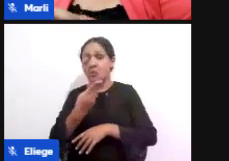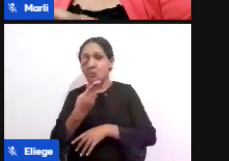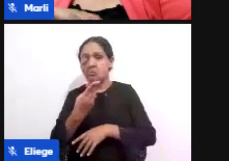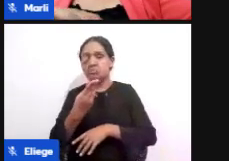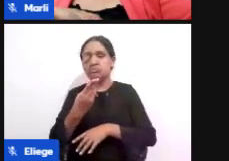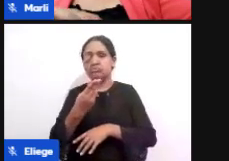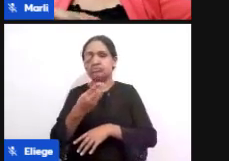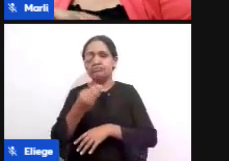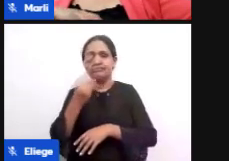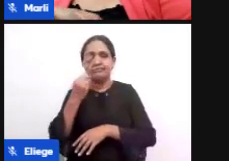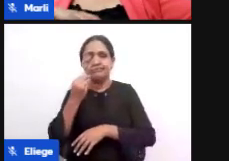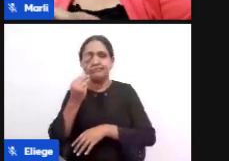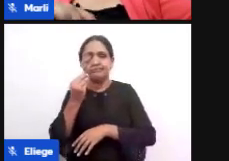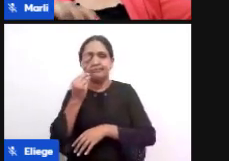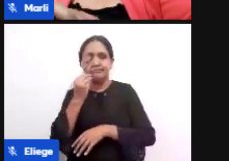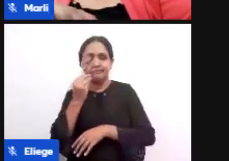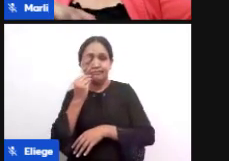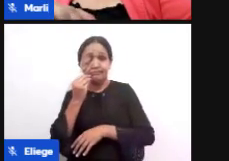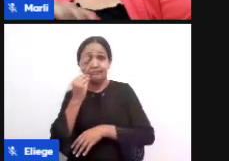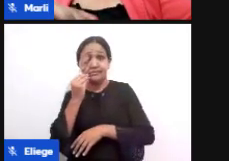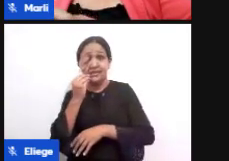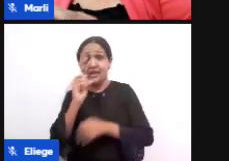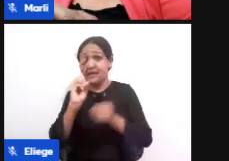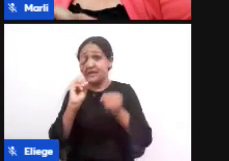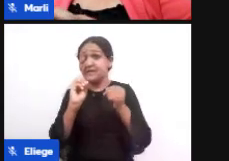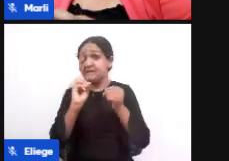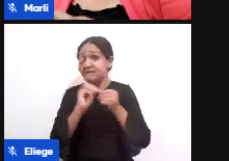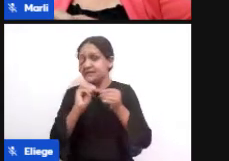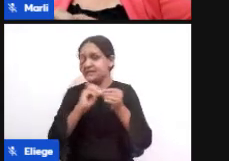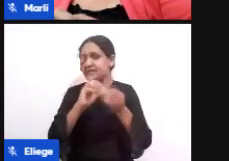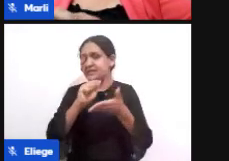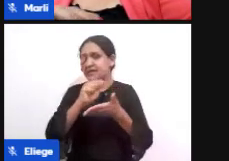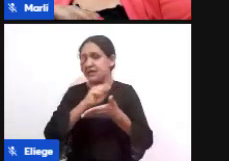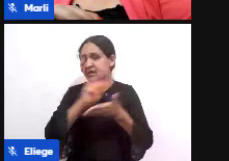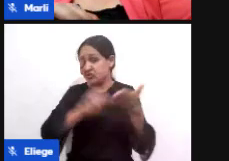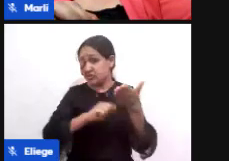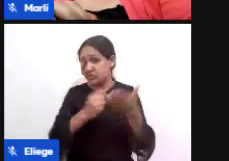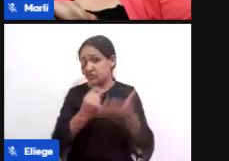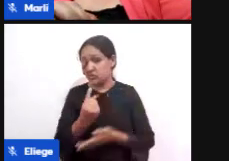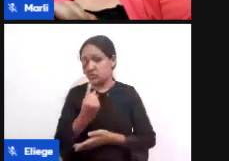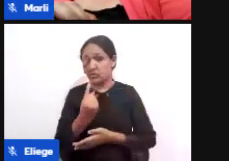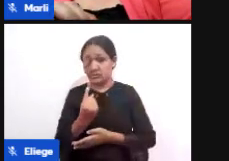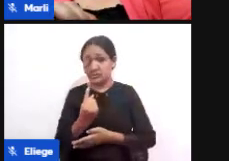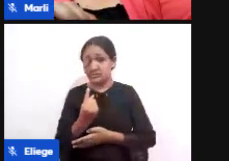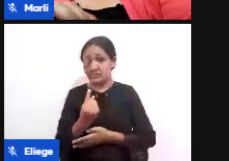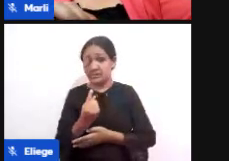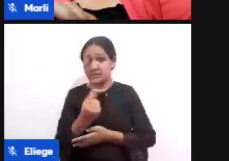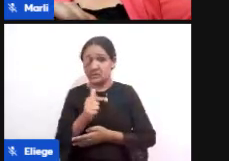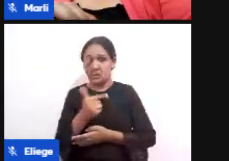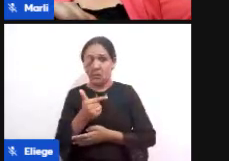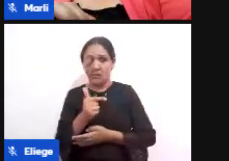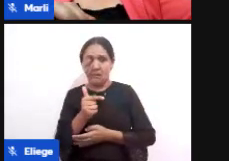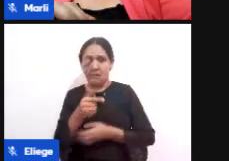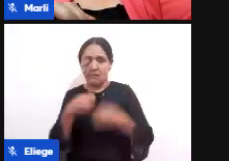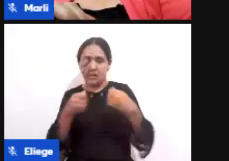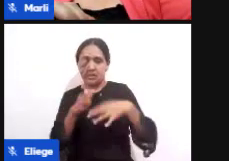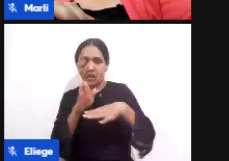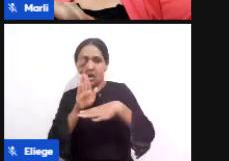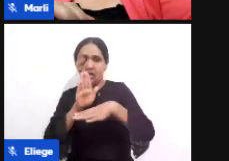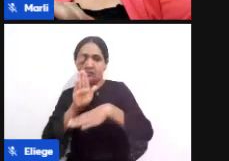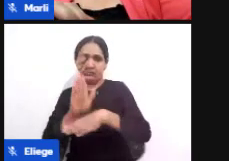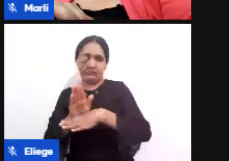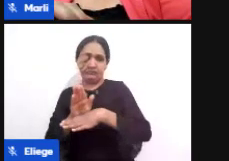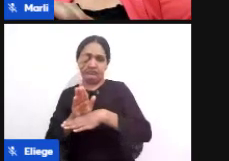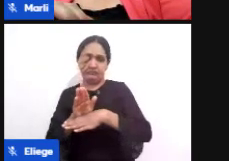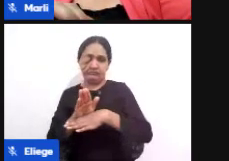tentar realizar as suas atividades sozinho, com mais autonomia, né? Então, ao